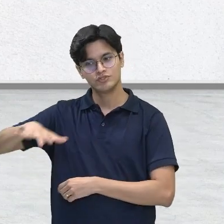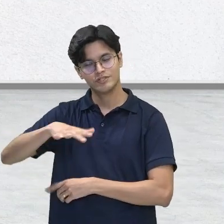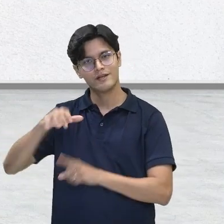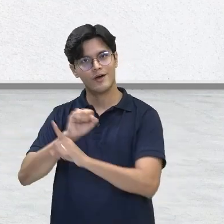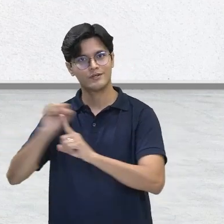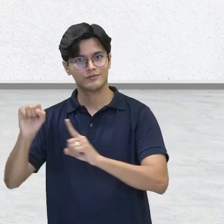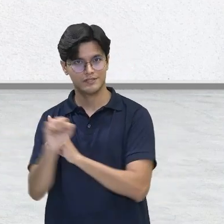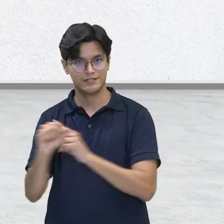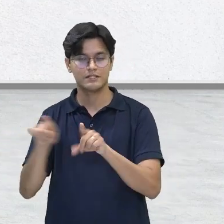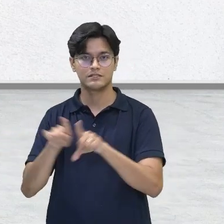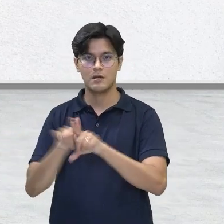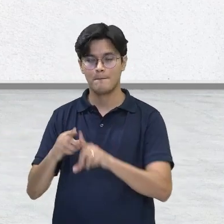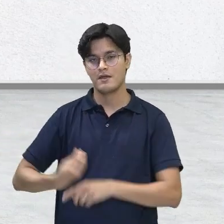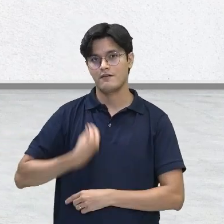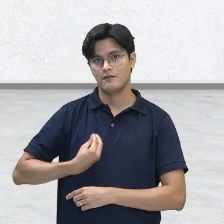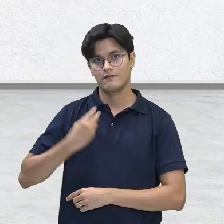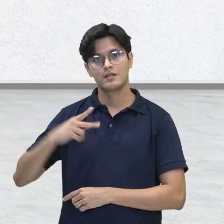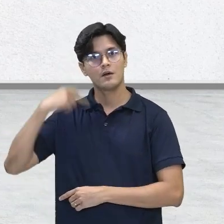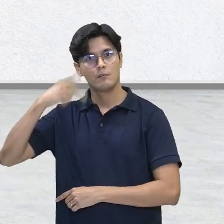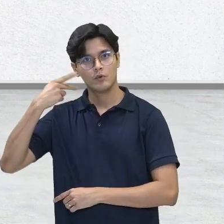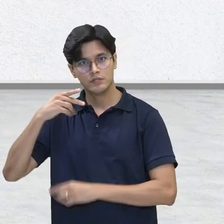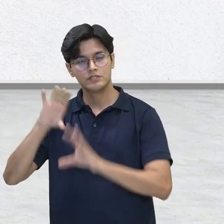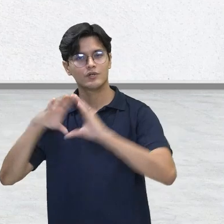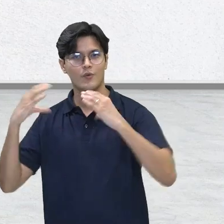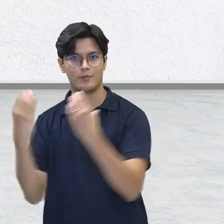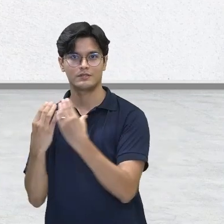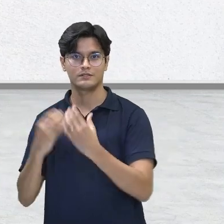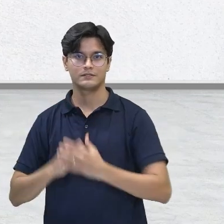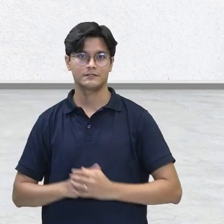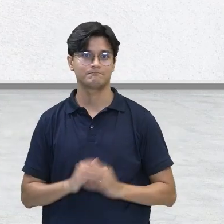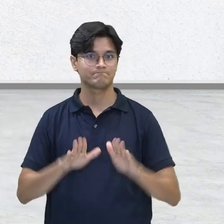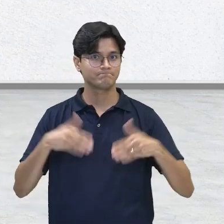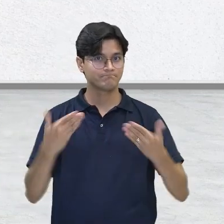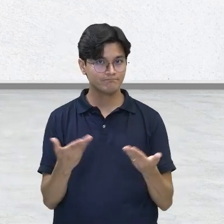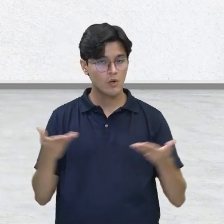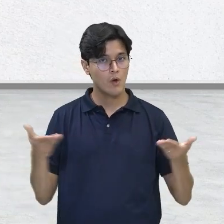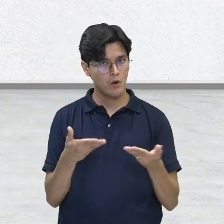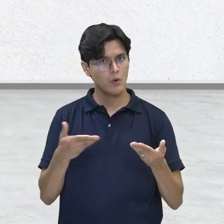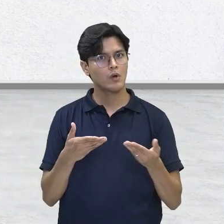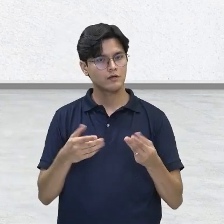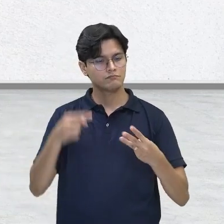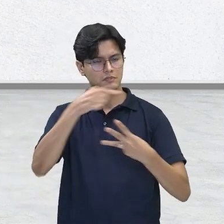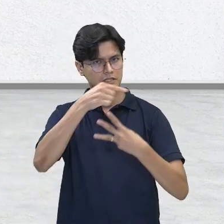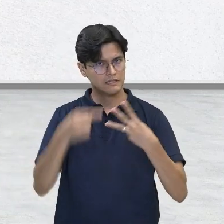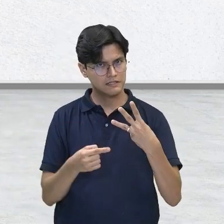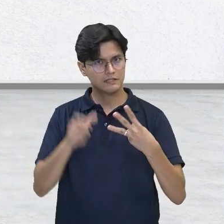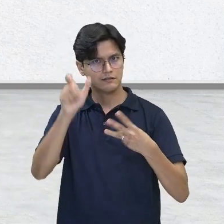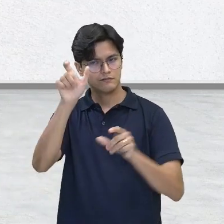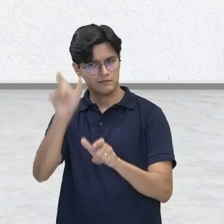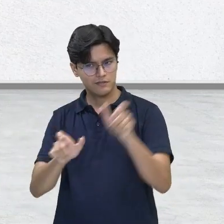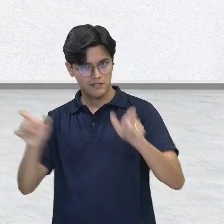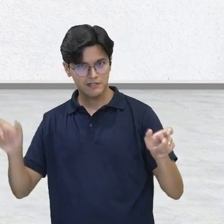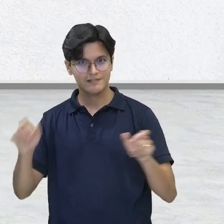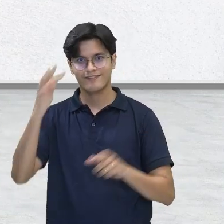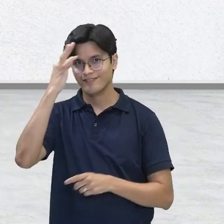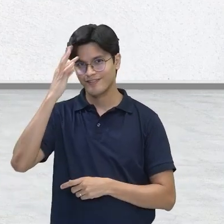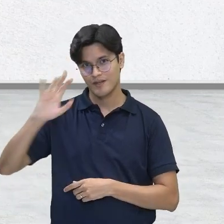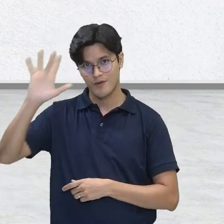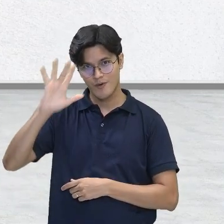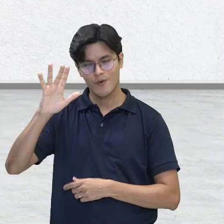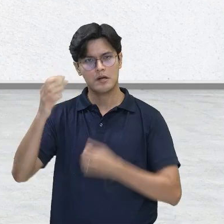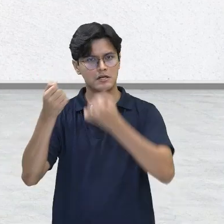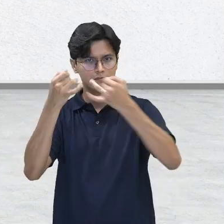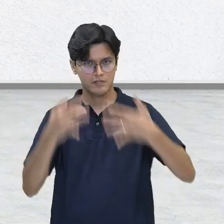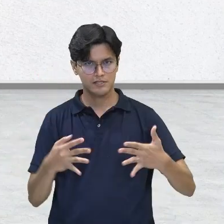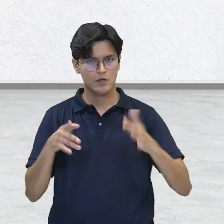Muito bem. Então, encerramos aqui na visão desses três teóricos, né? Hobbes, Locke